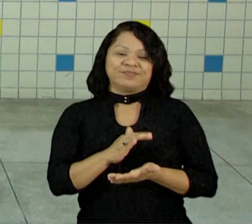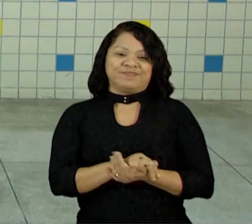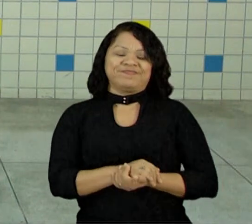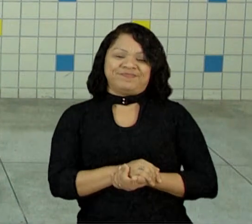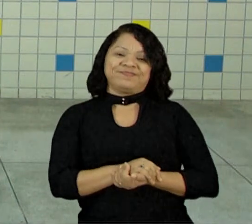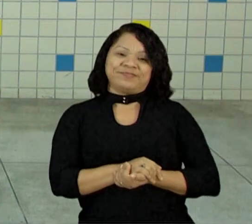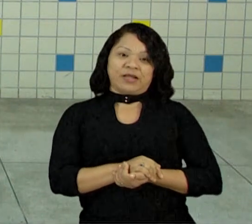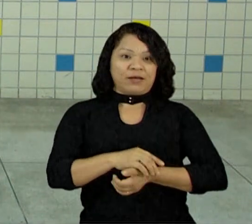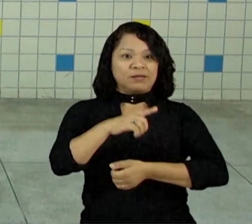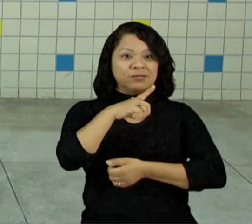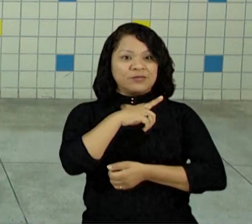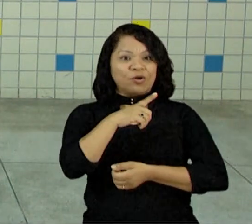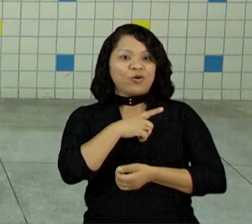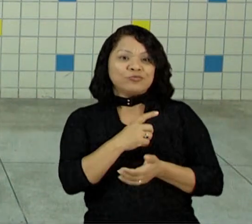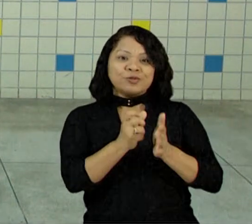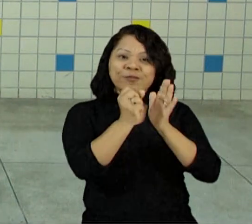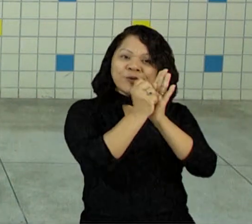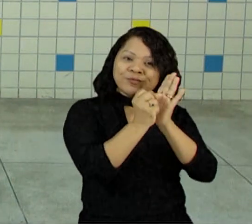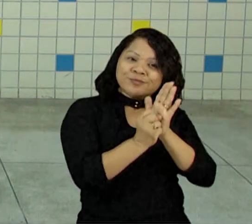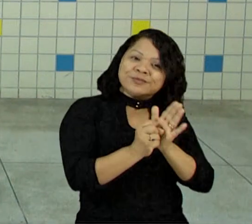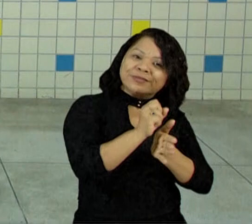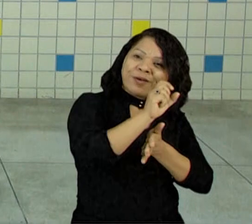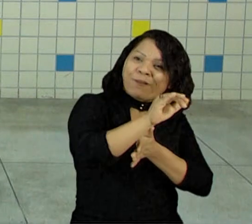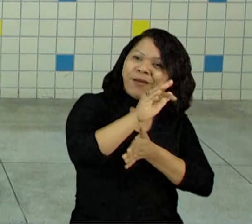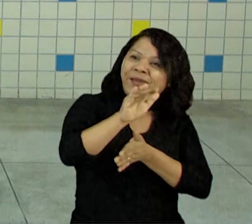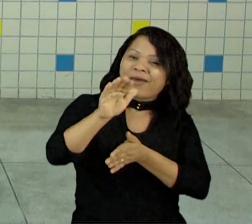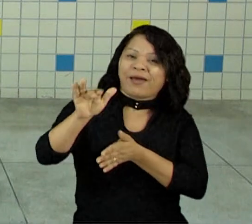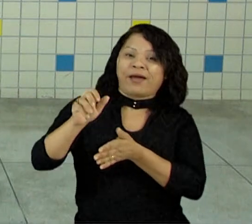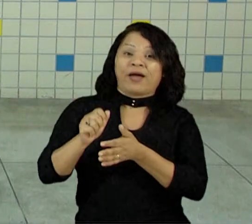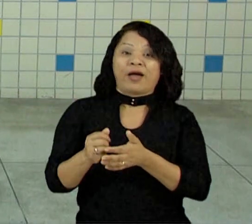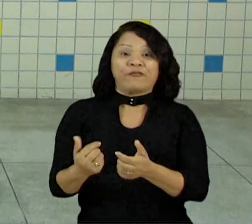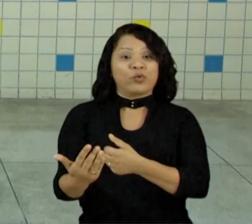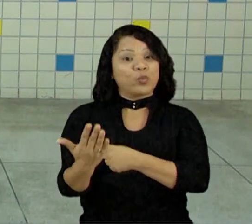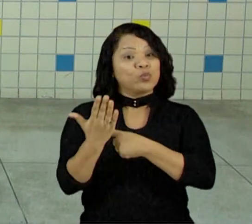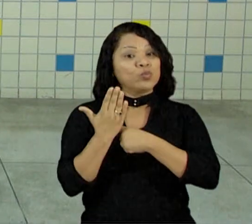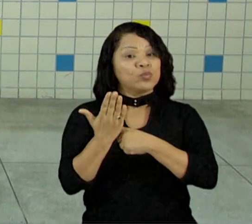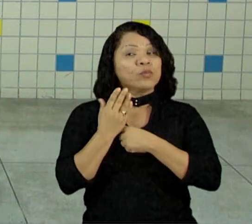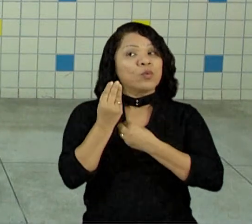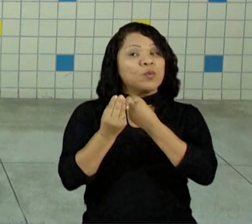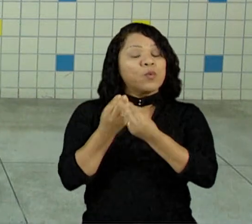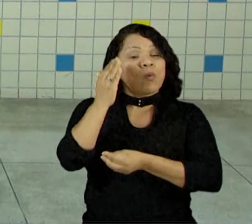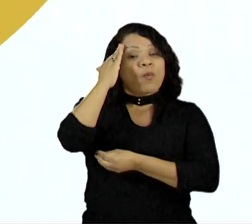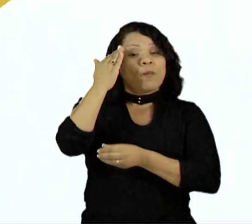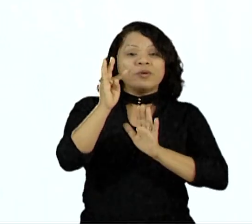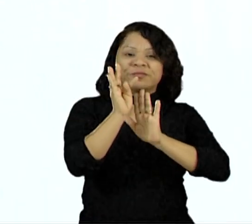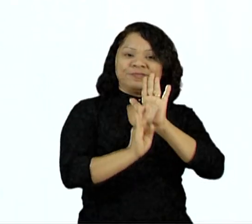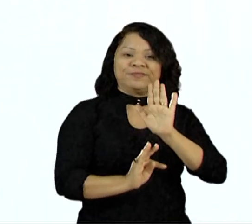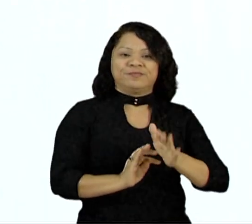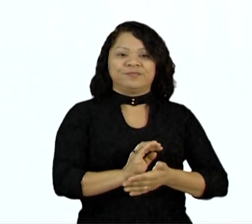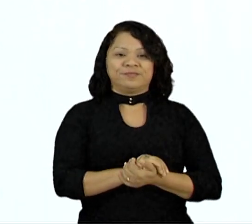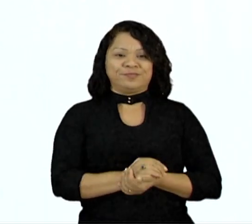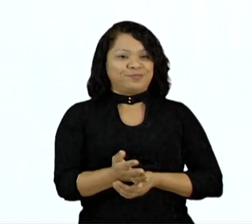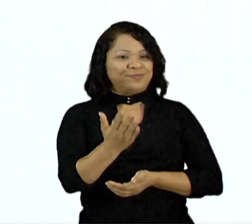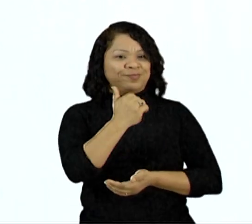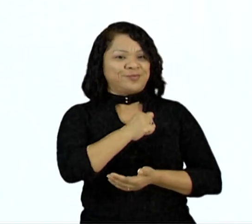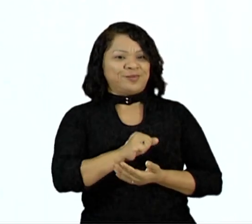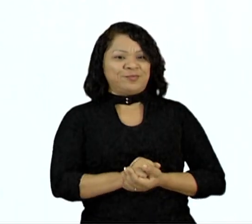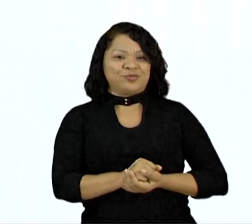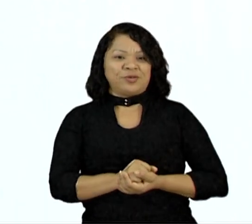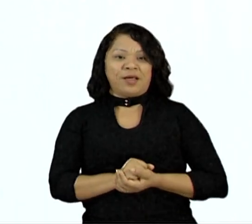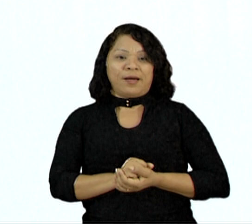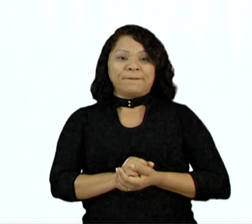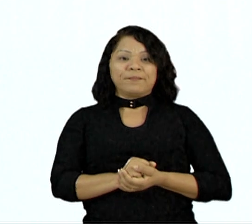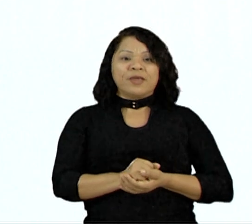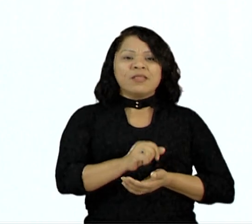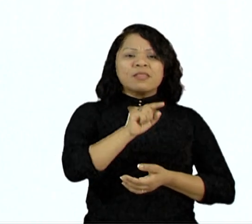temos esses sinais gráficos que nos auxiliam a compreender melhor o texto. Vamos lá, pontuação